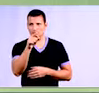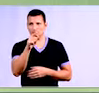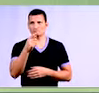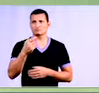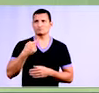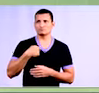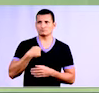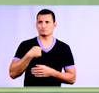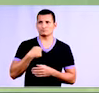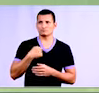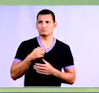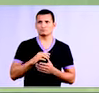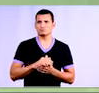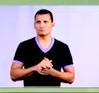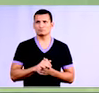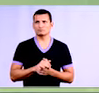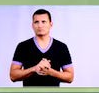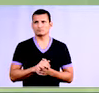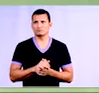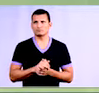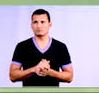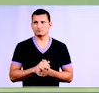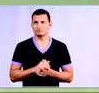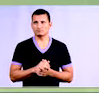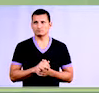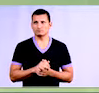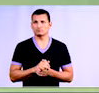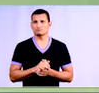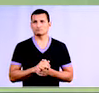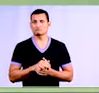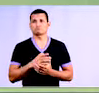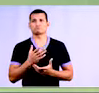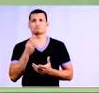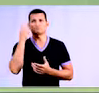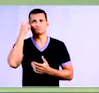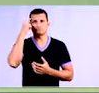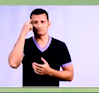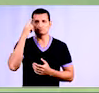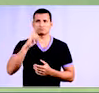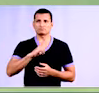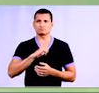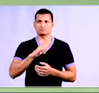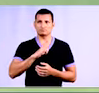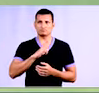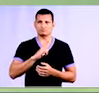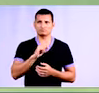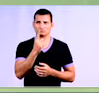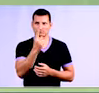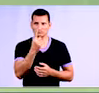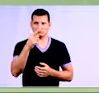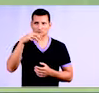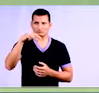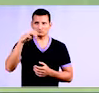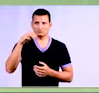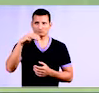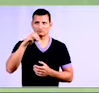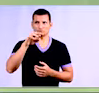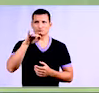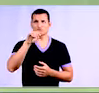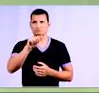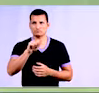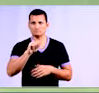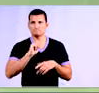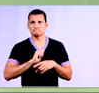mim, a ilusão de existir uma memória muito